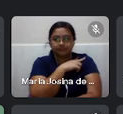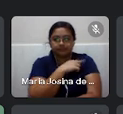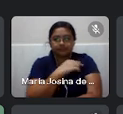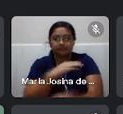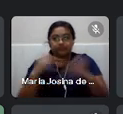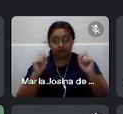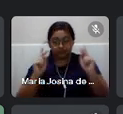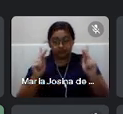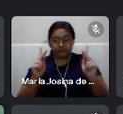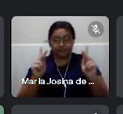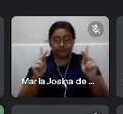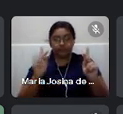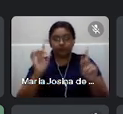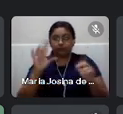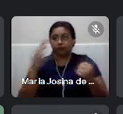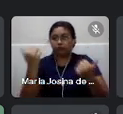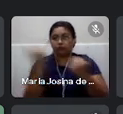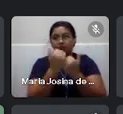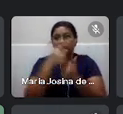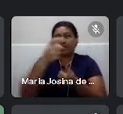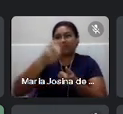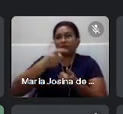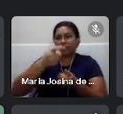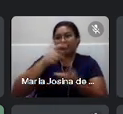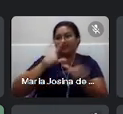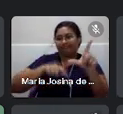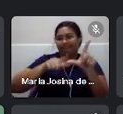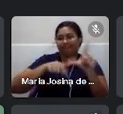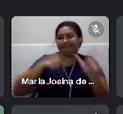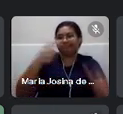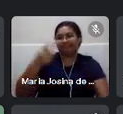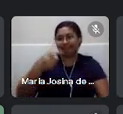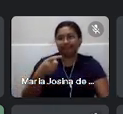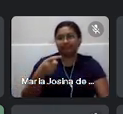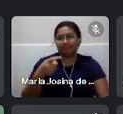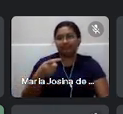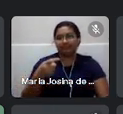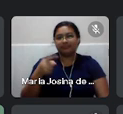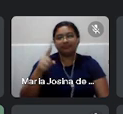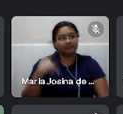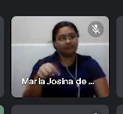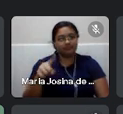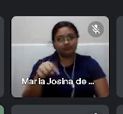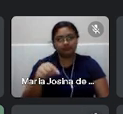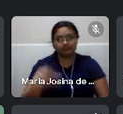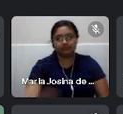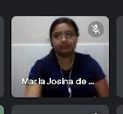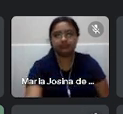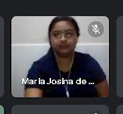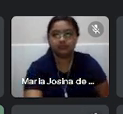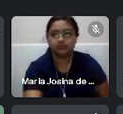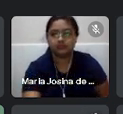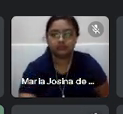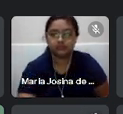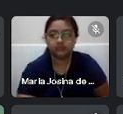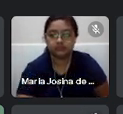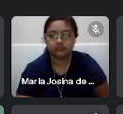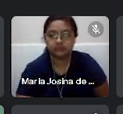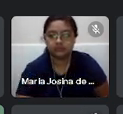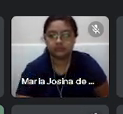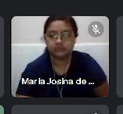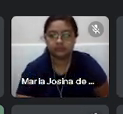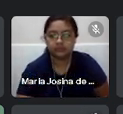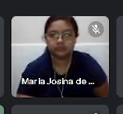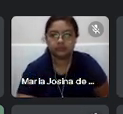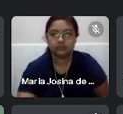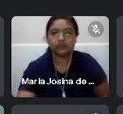Tá? Só substituir por x, que vocês vão ver que é uma função quadrática, onde o